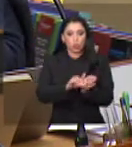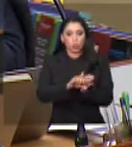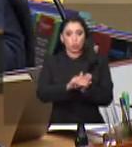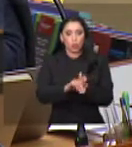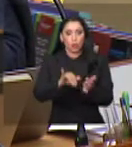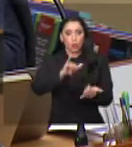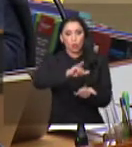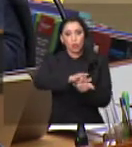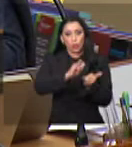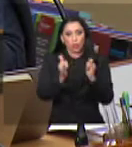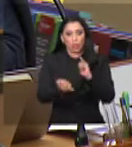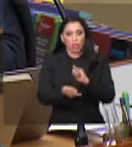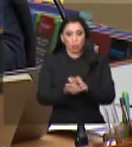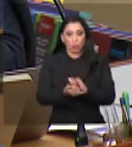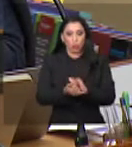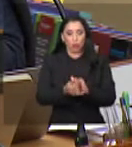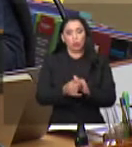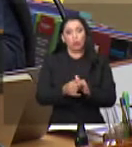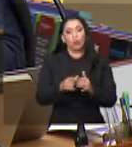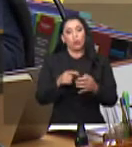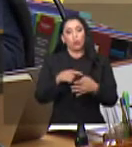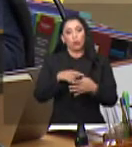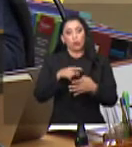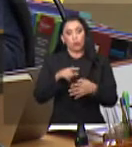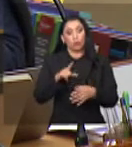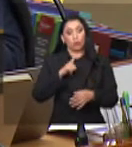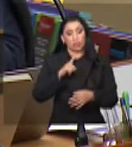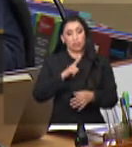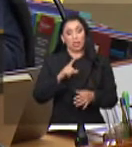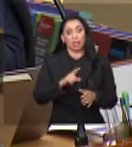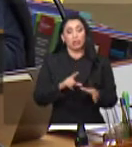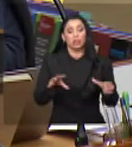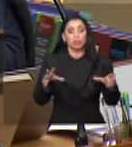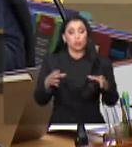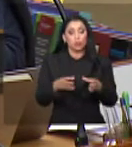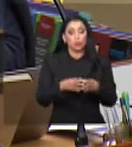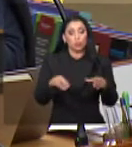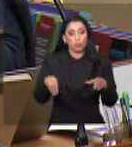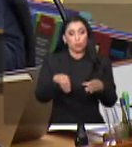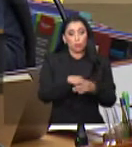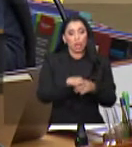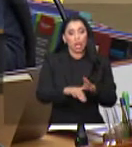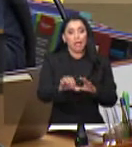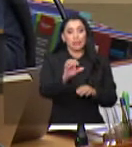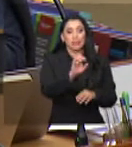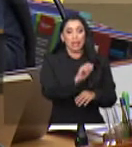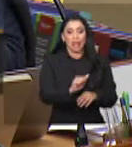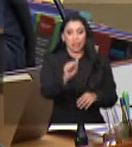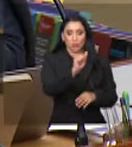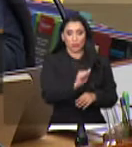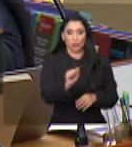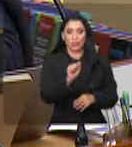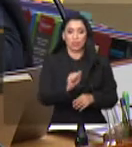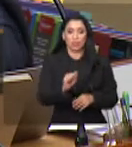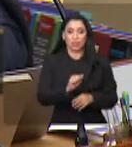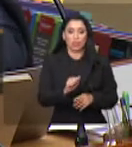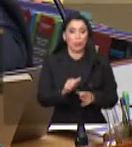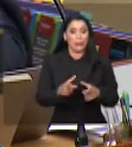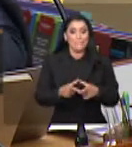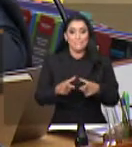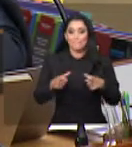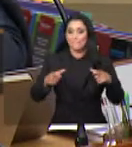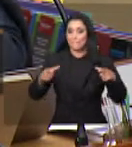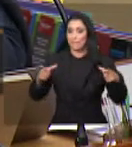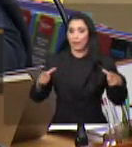Yahoo etc dos quadros associativos dessas empresas A grande maioria delas não se